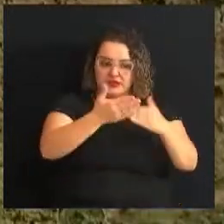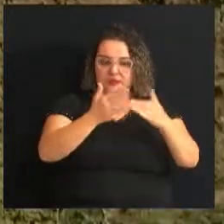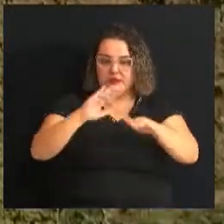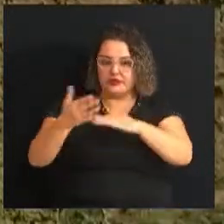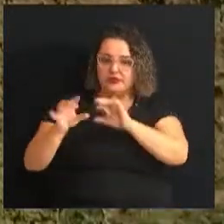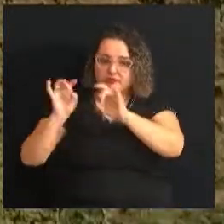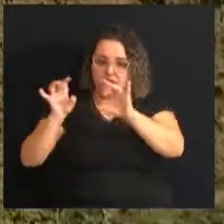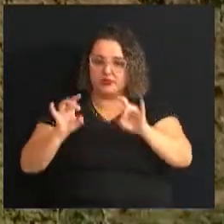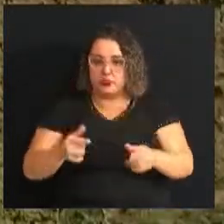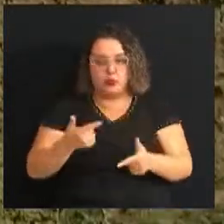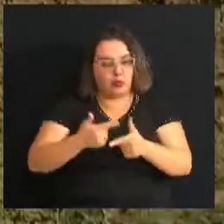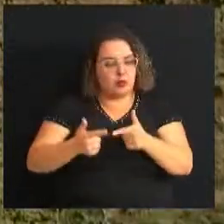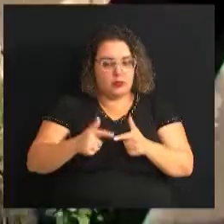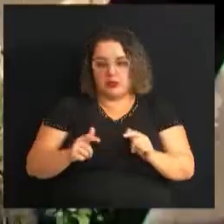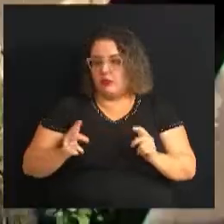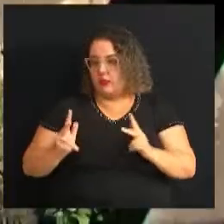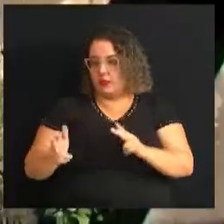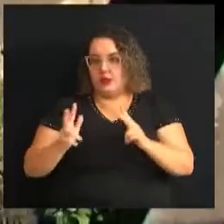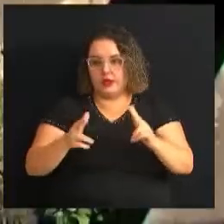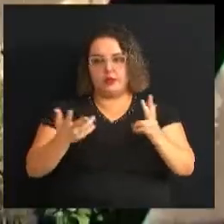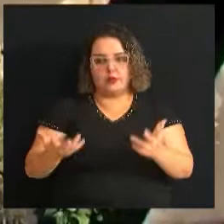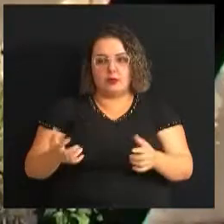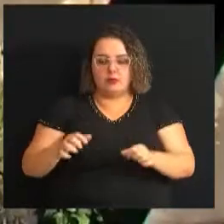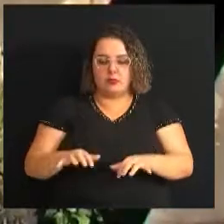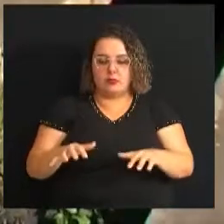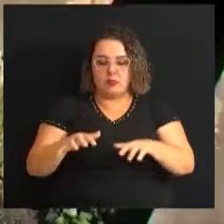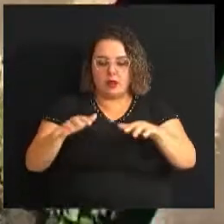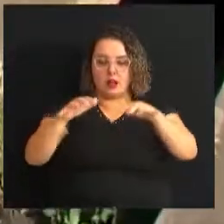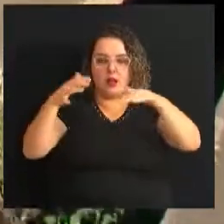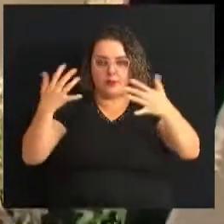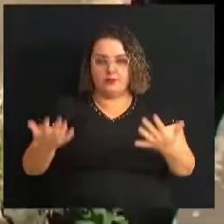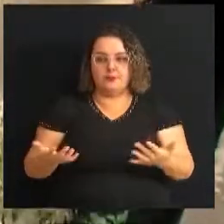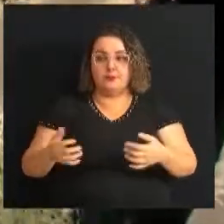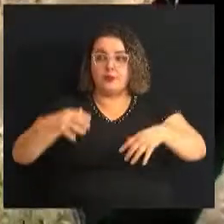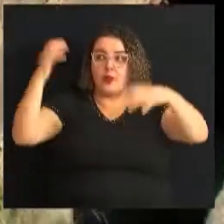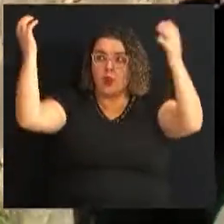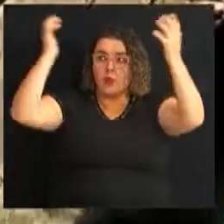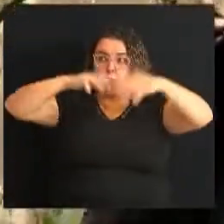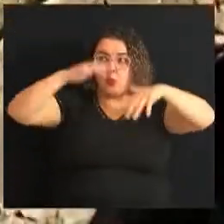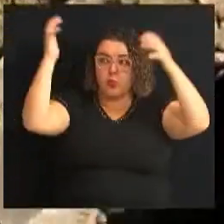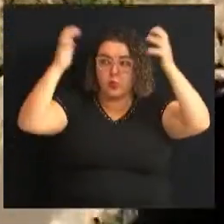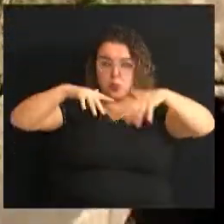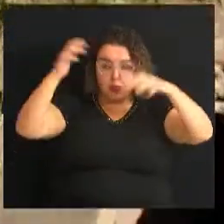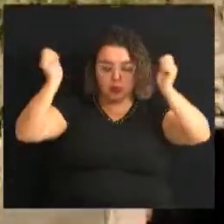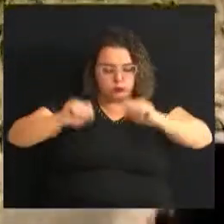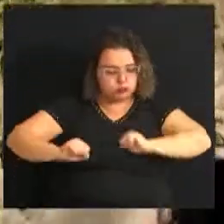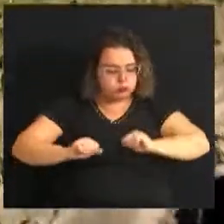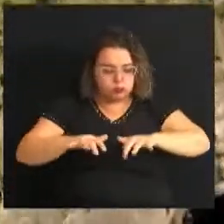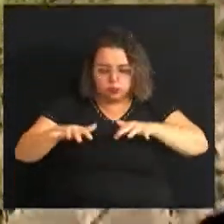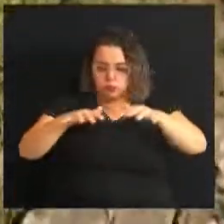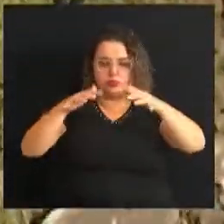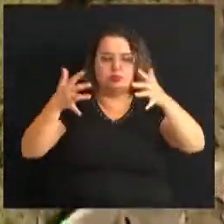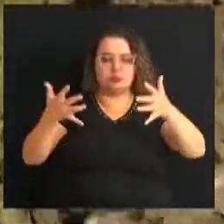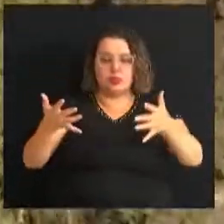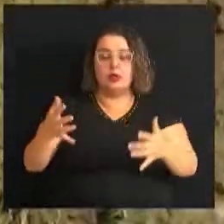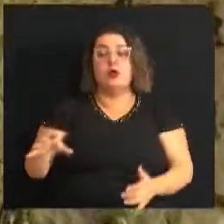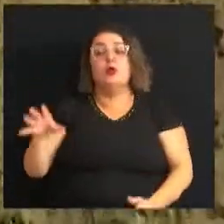enfrentam problema de alagamentos, problemas com as chuvas fortes. Ouvimos também